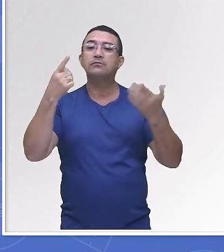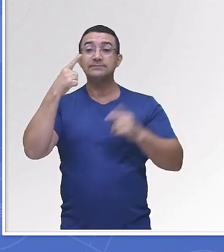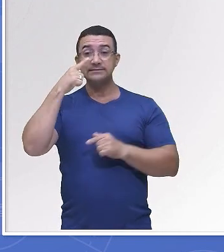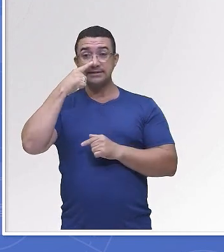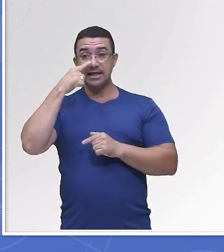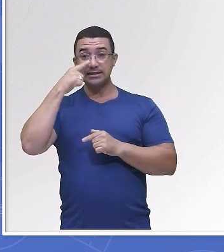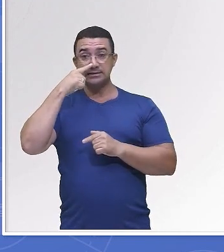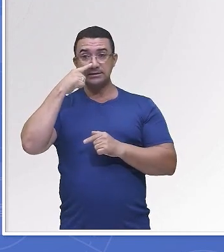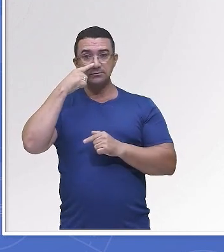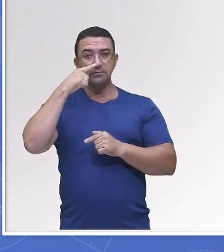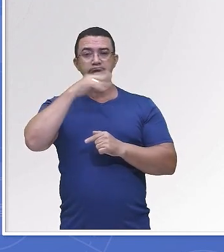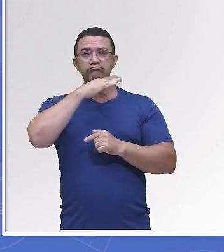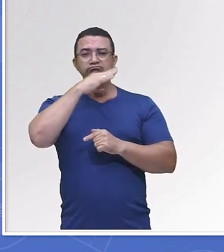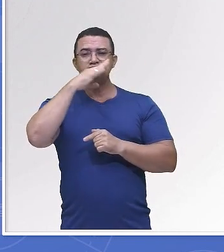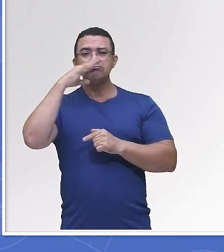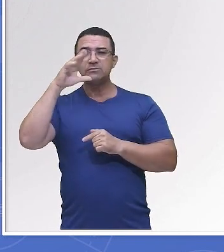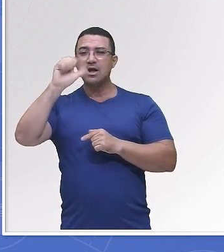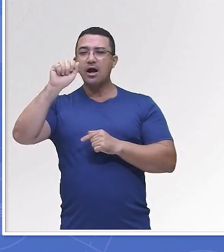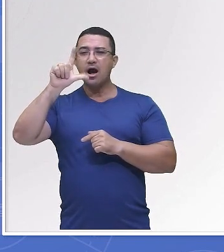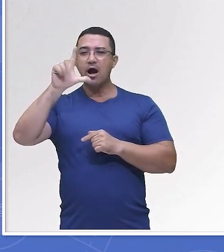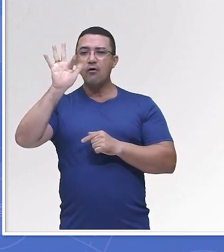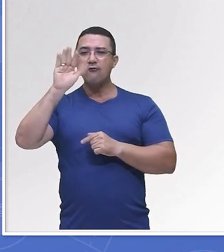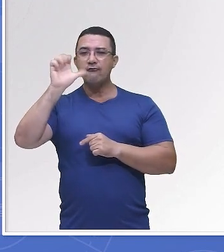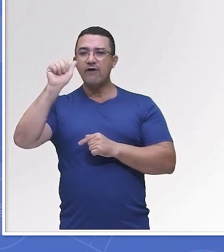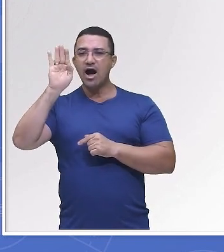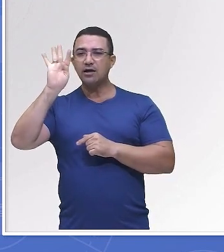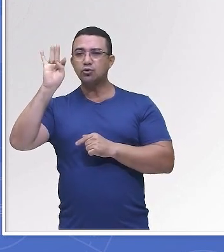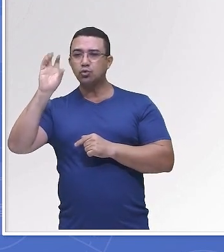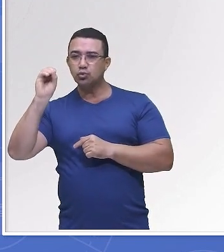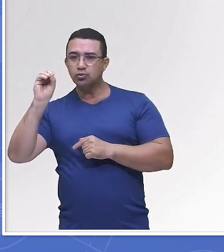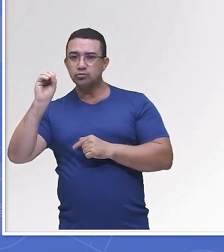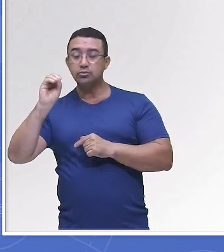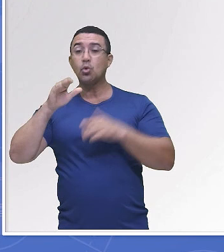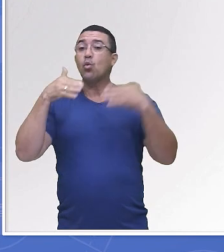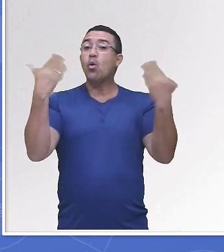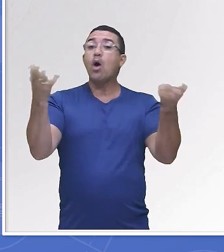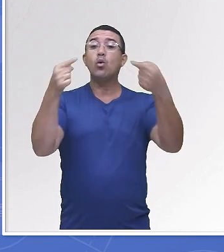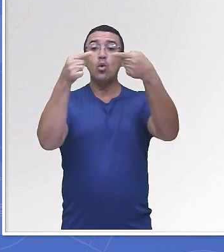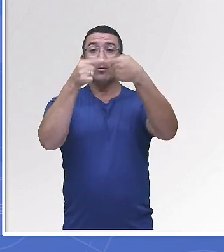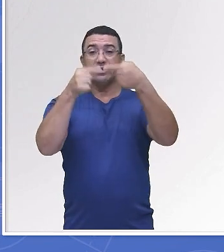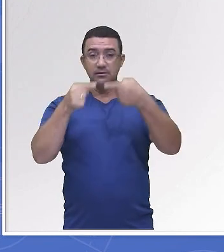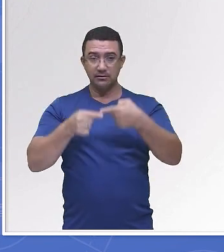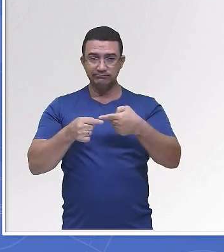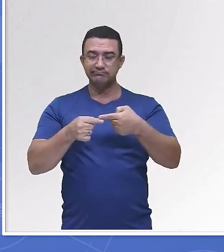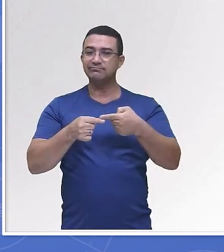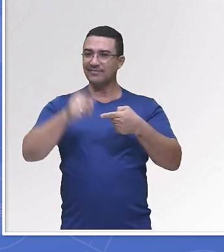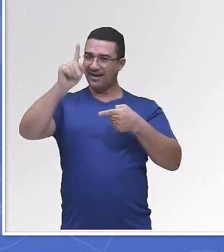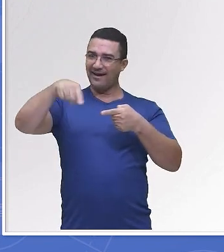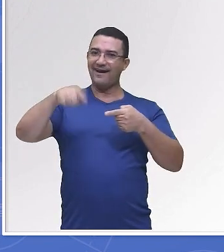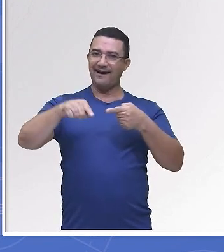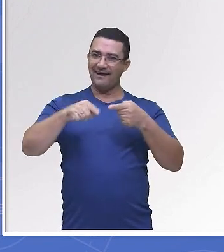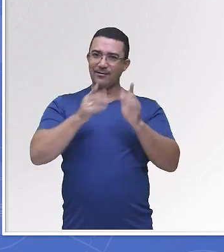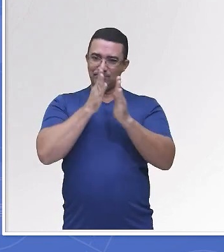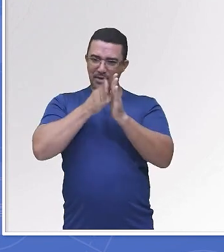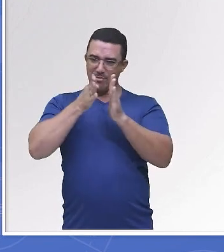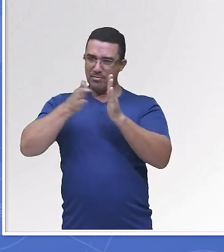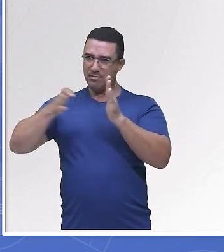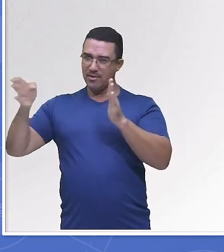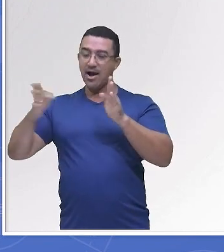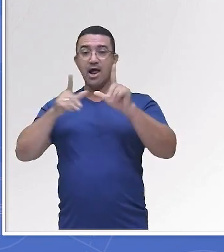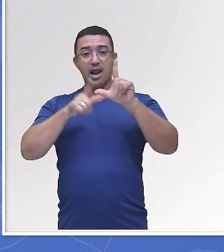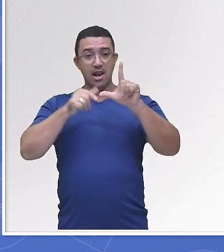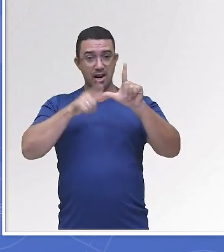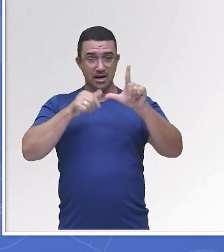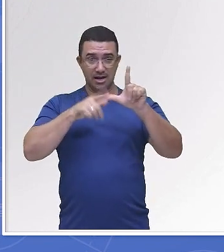elementos está justamente lá na alternativa D. Olfato,